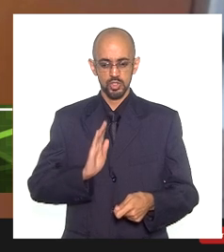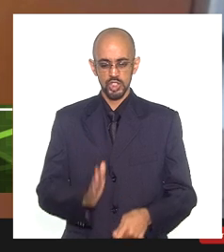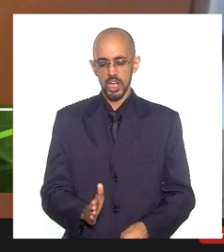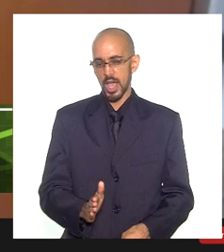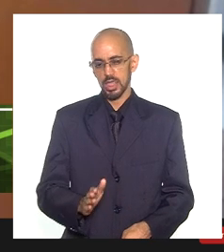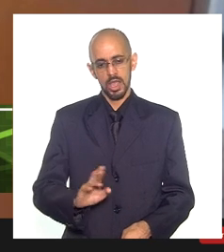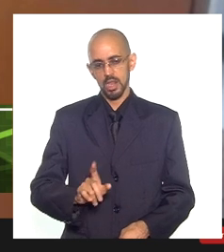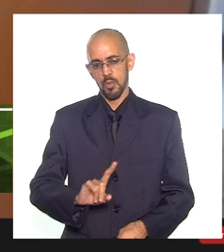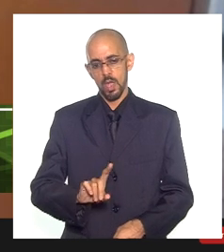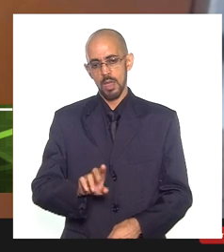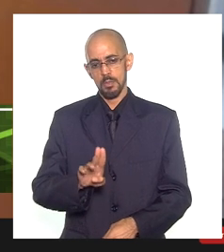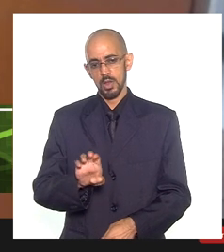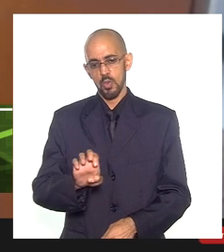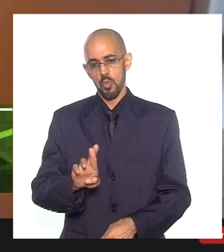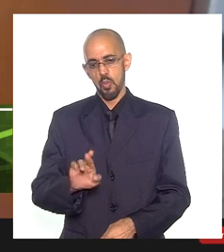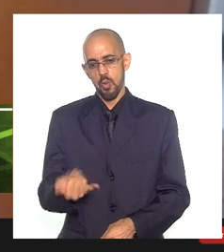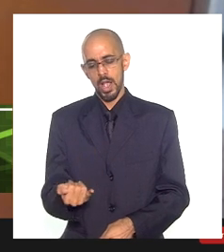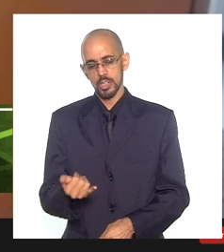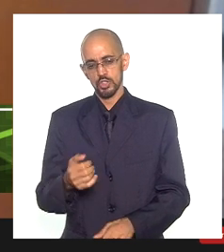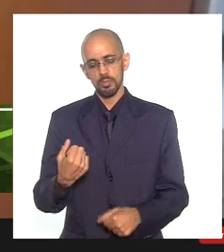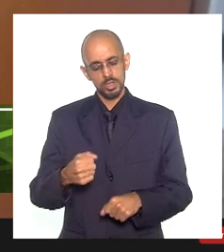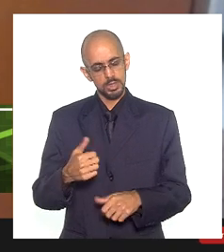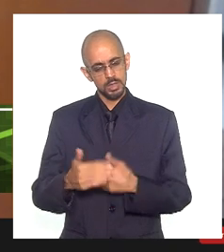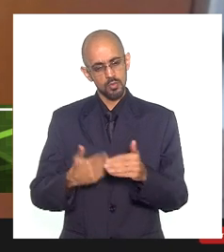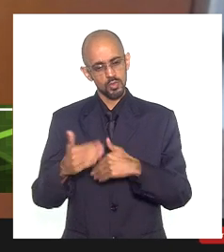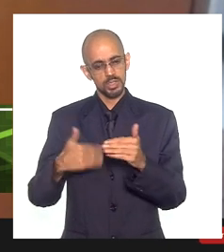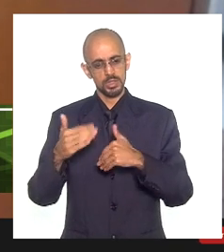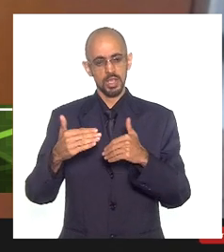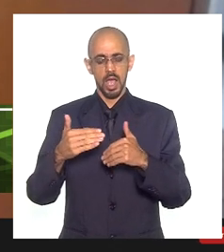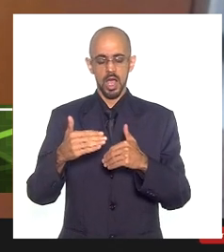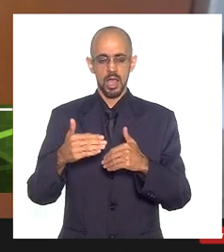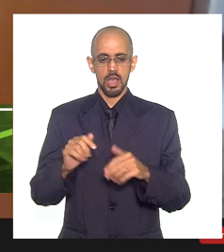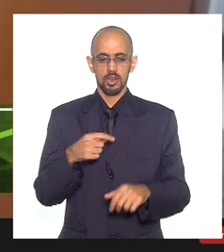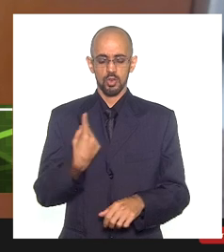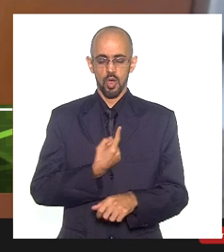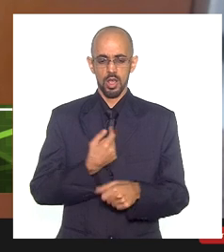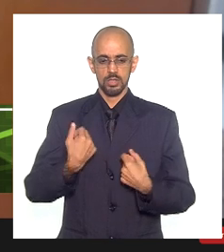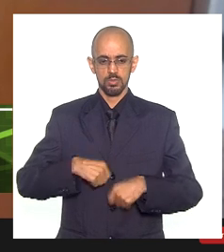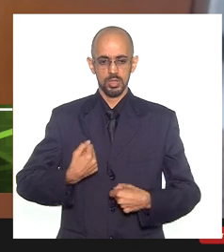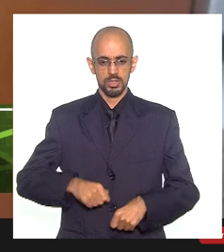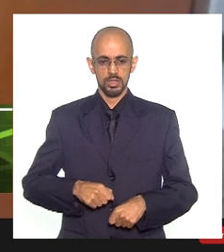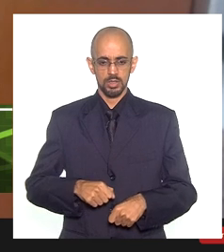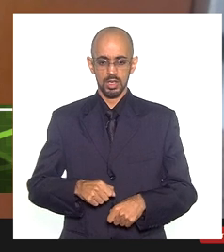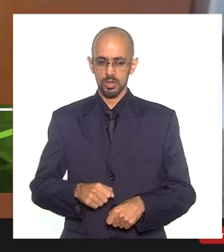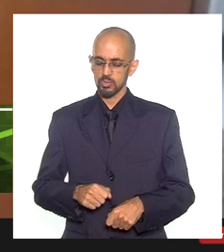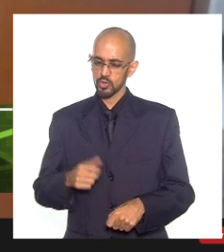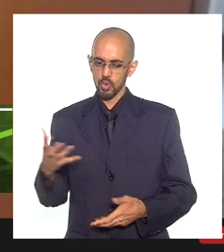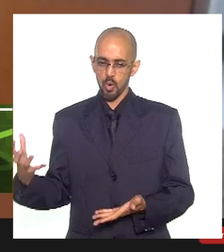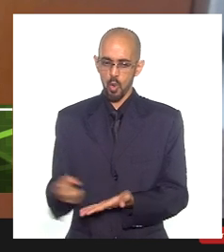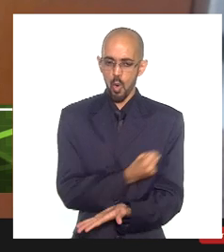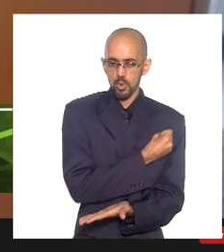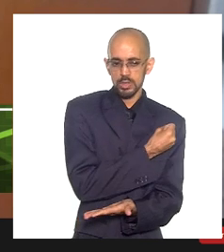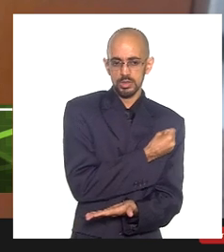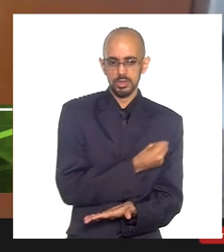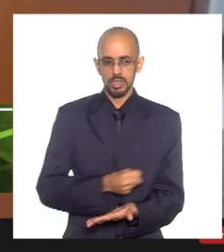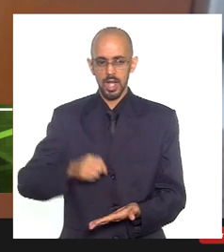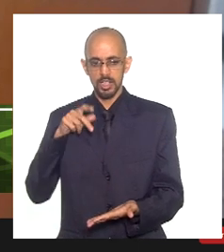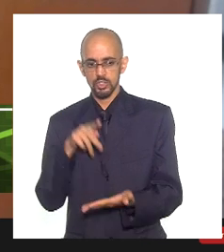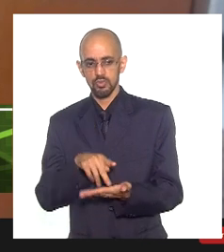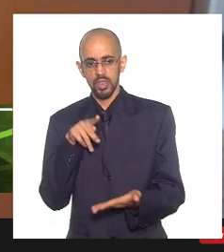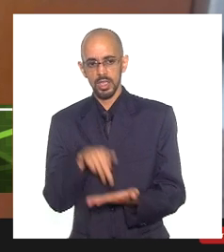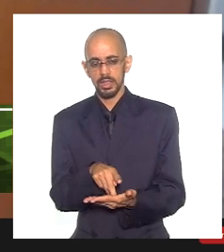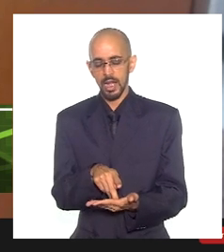Tudo isso precisa avançar. Nós precisamos conquistar a efetiva